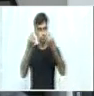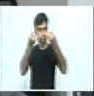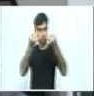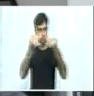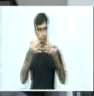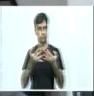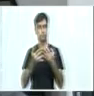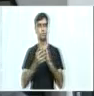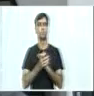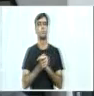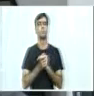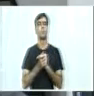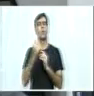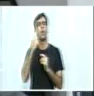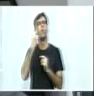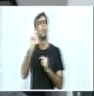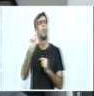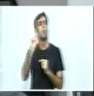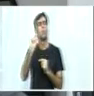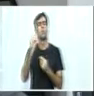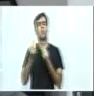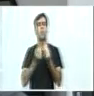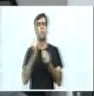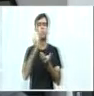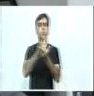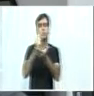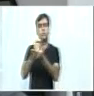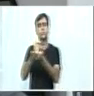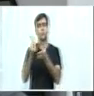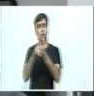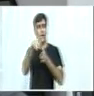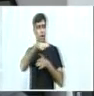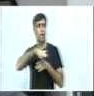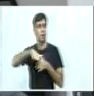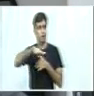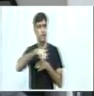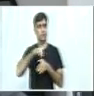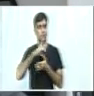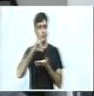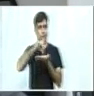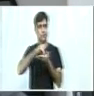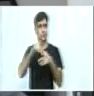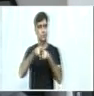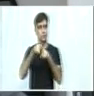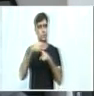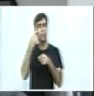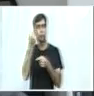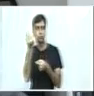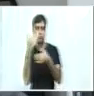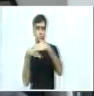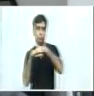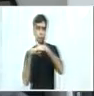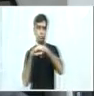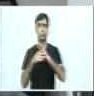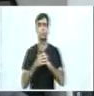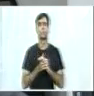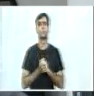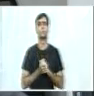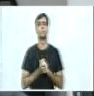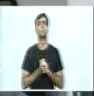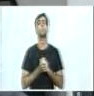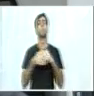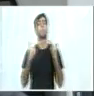esclarecimentos acerca dos repasses constitucionais e arrecadação própria do município